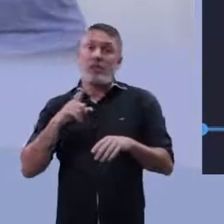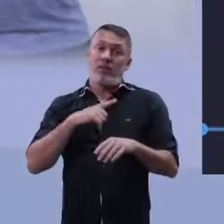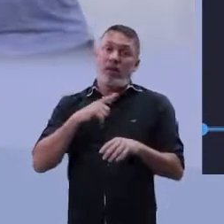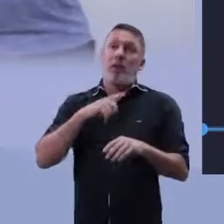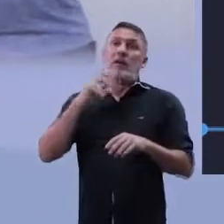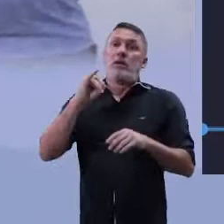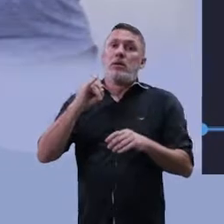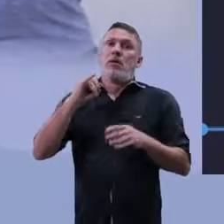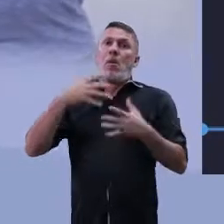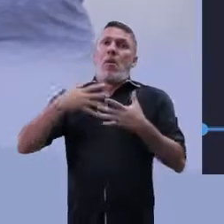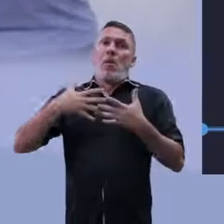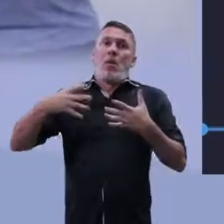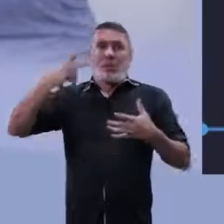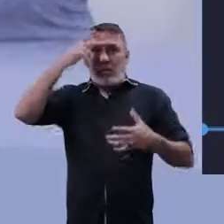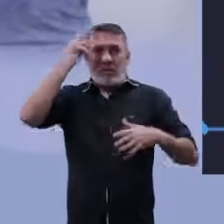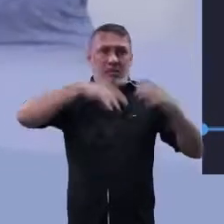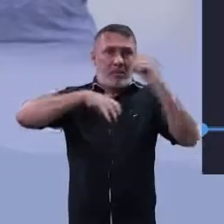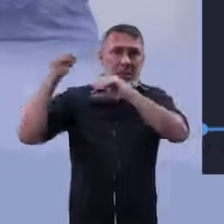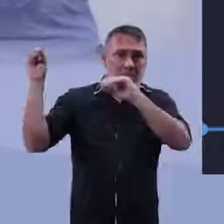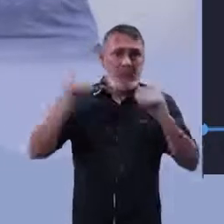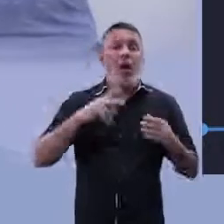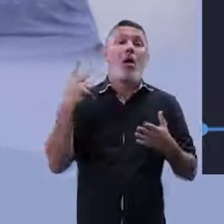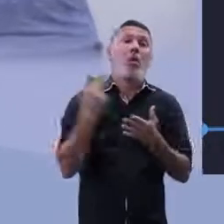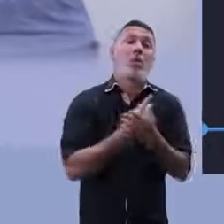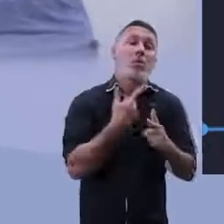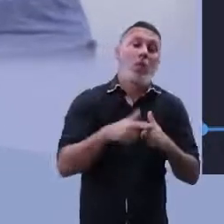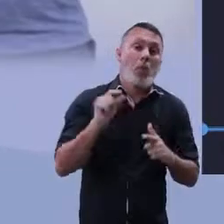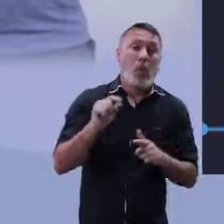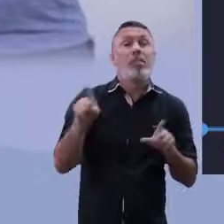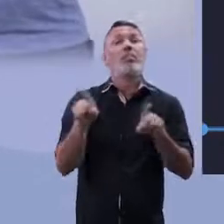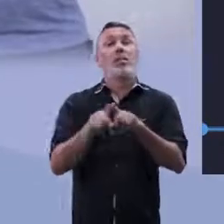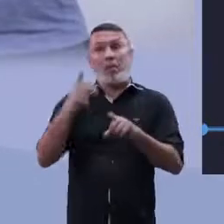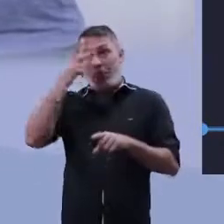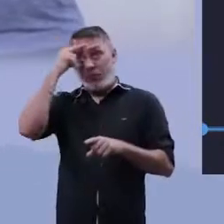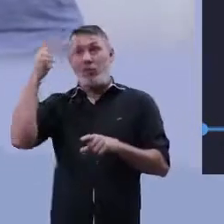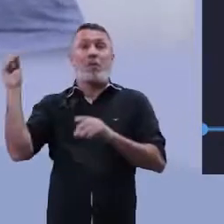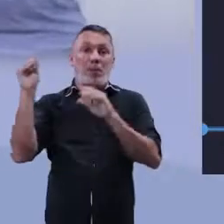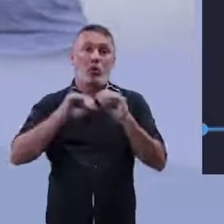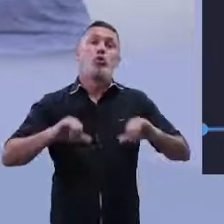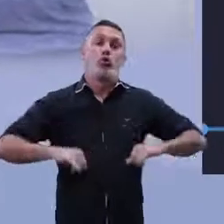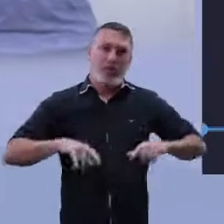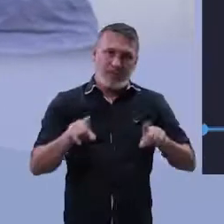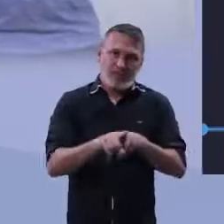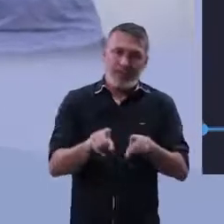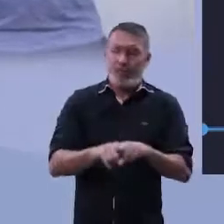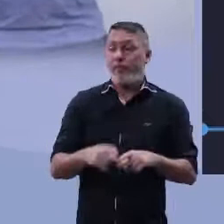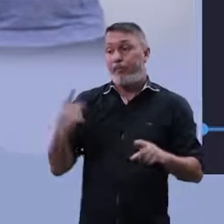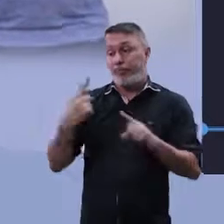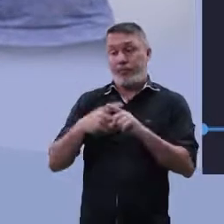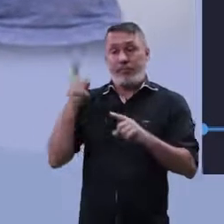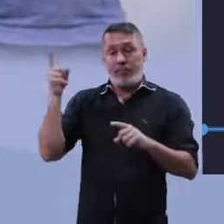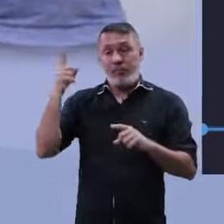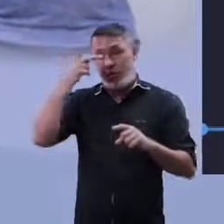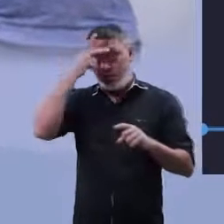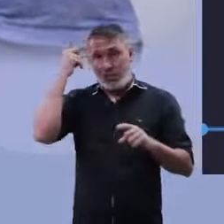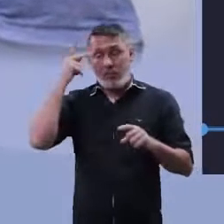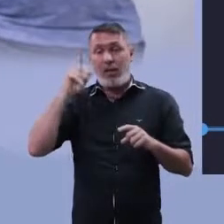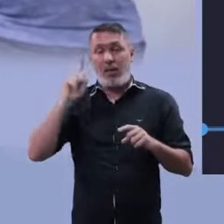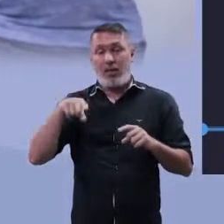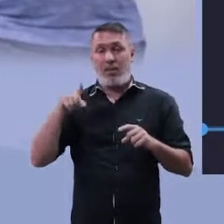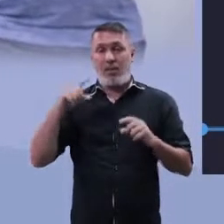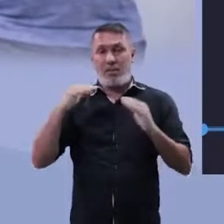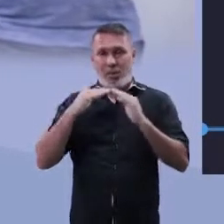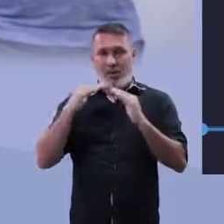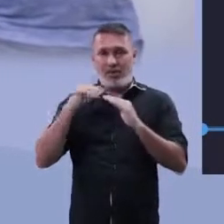podem ocorrer no nosso país ou que eles só possam sofrer aqui no nosso país. Porque esses aqui, ó, ocuparam